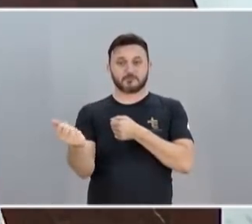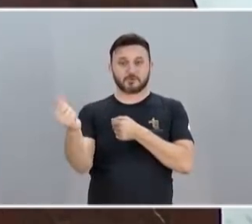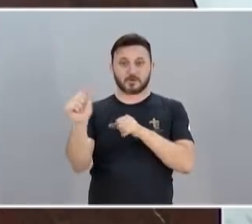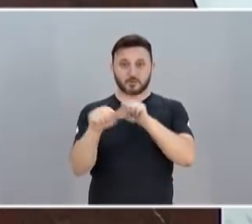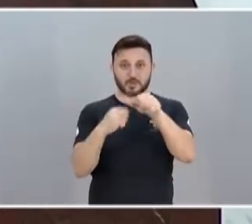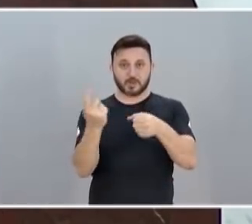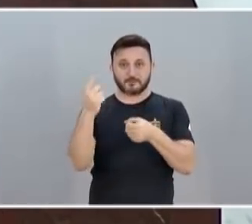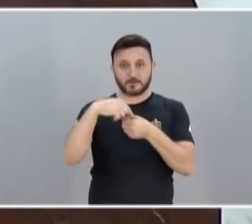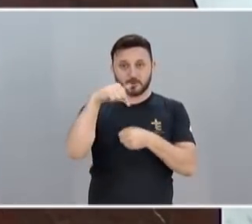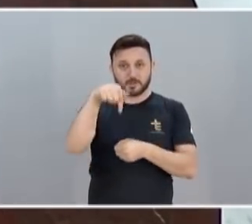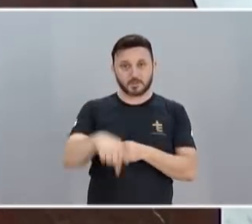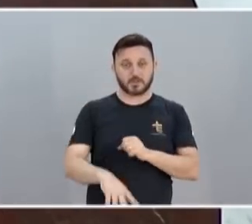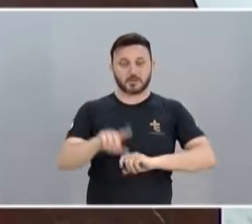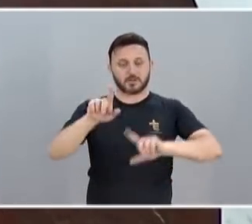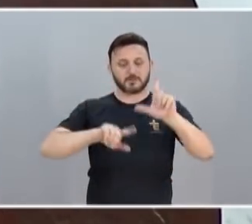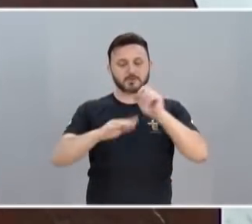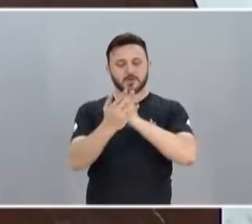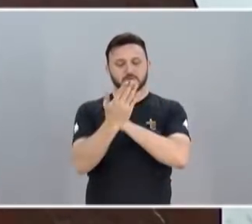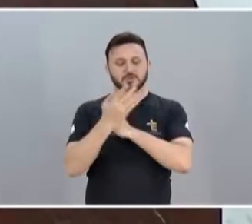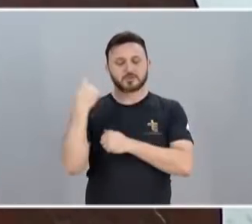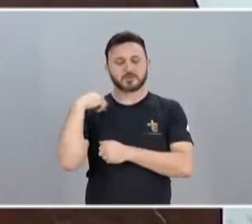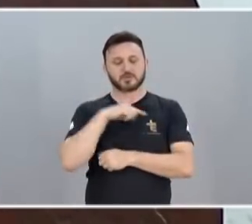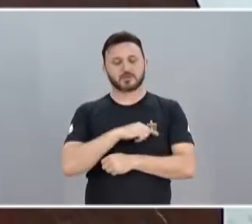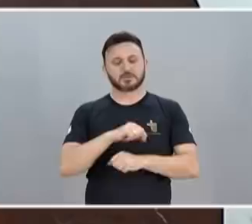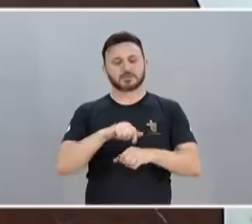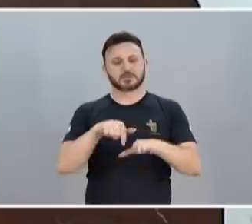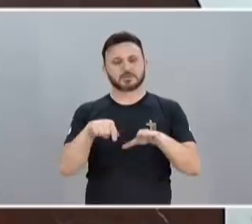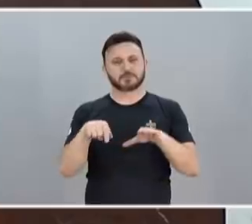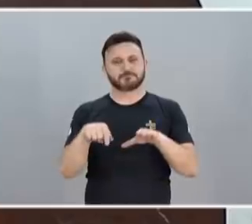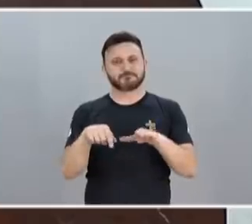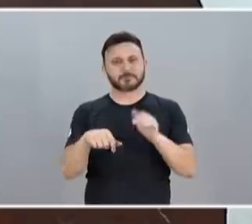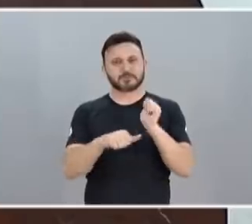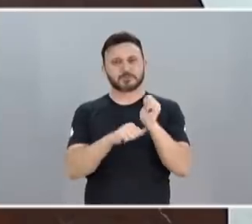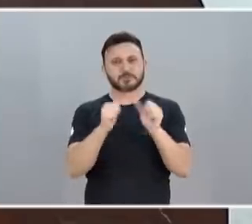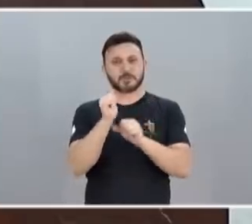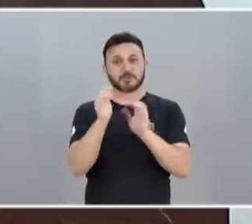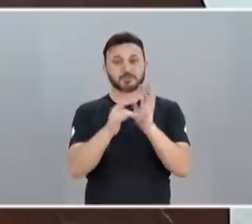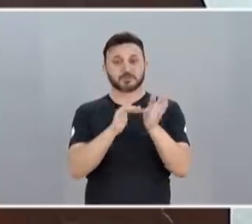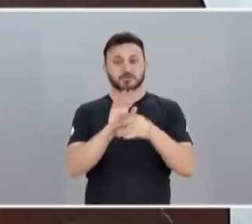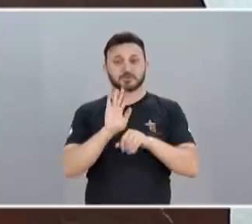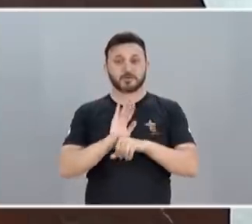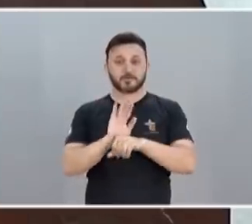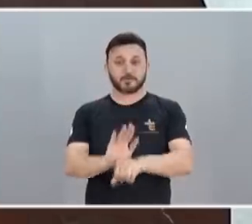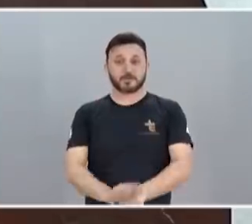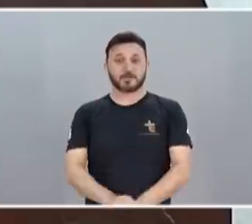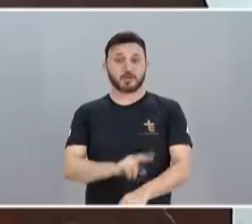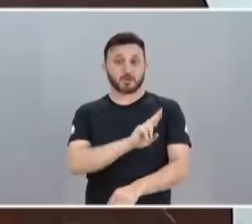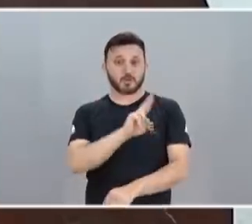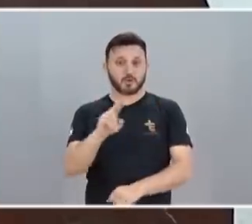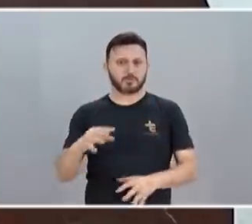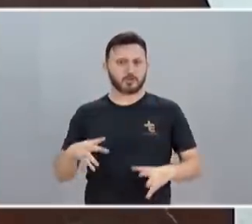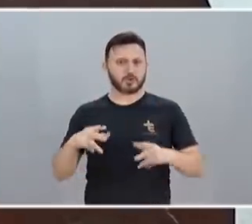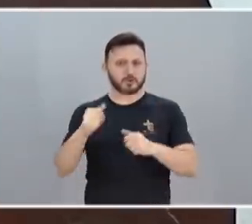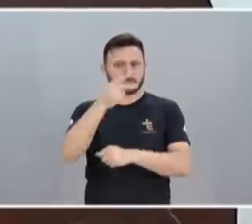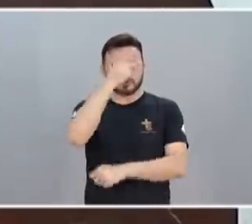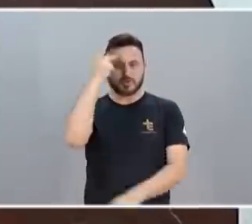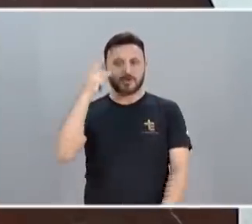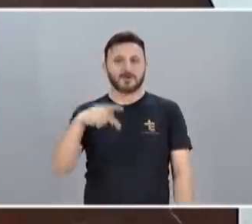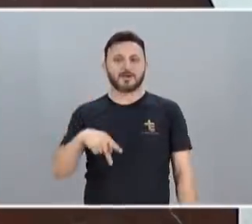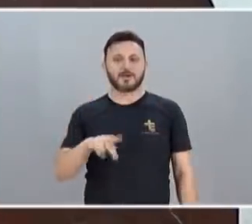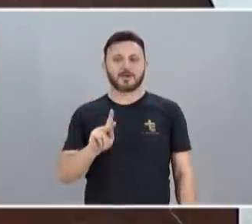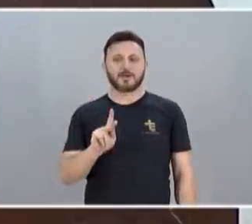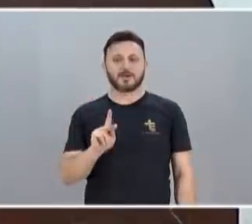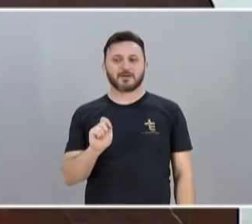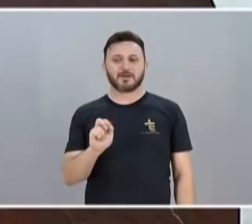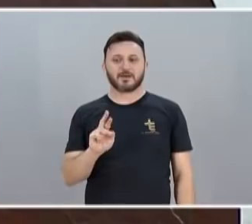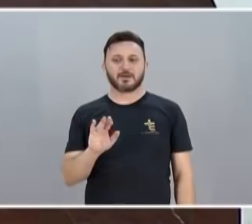nessa campanha das Santas Chagas de Jesus. Cito estes, lembrando todos: Karina Lemos